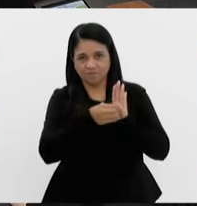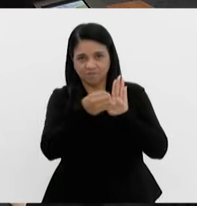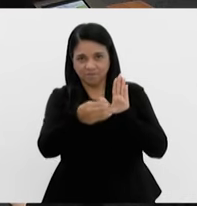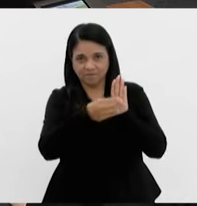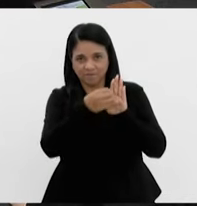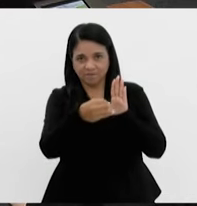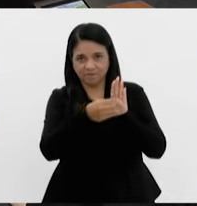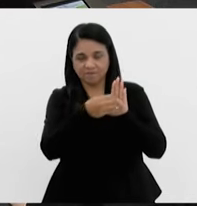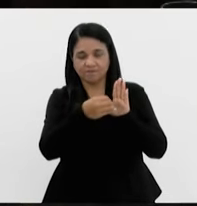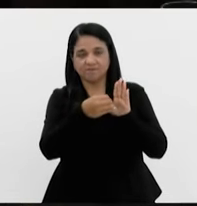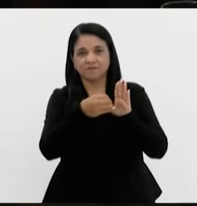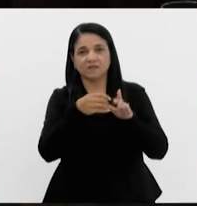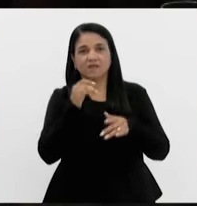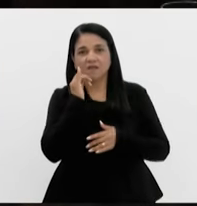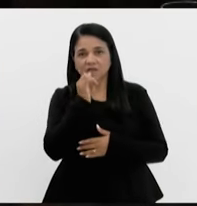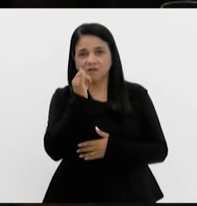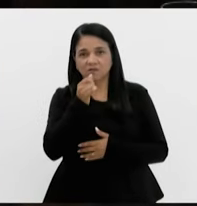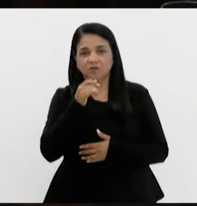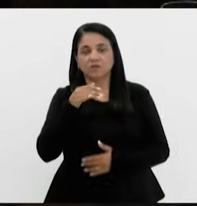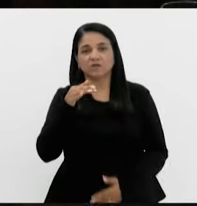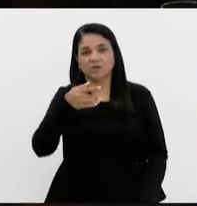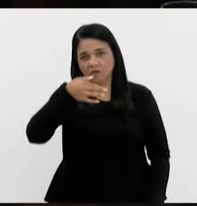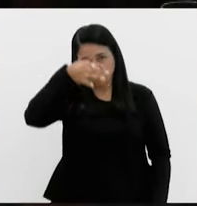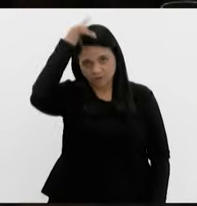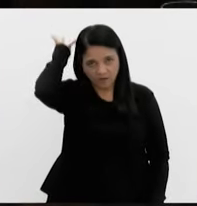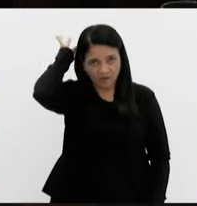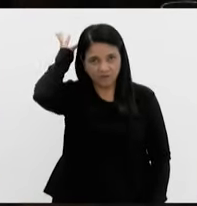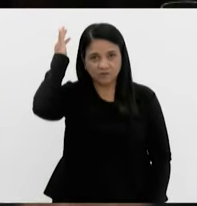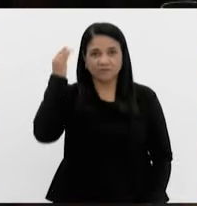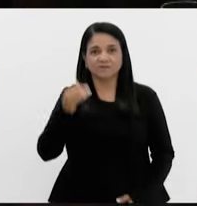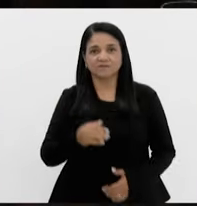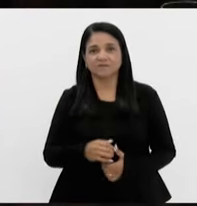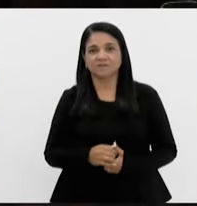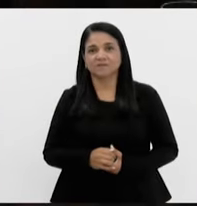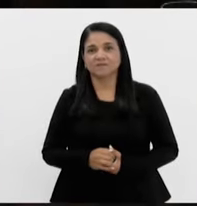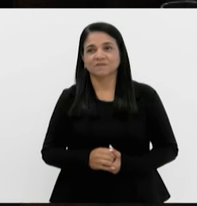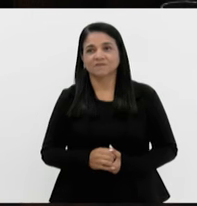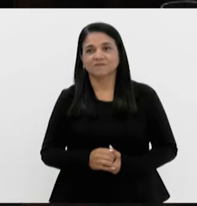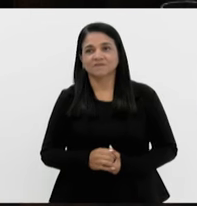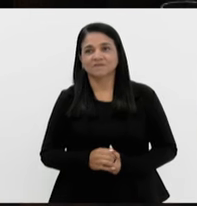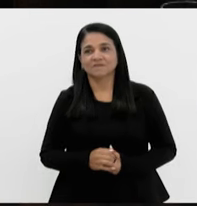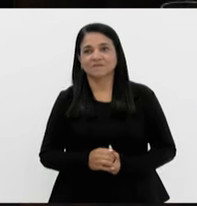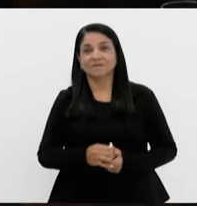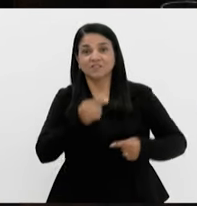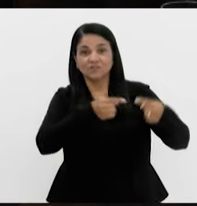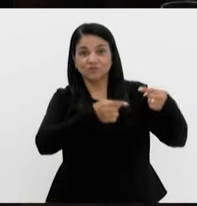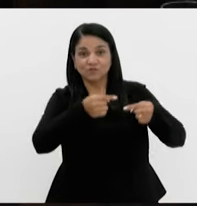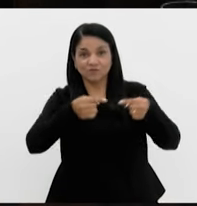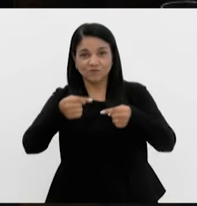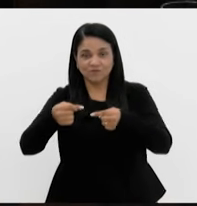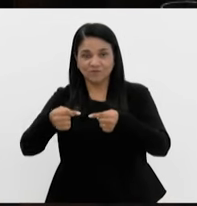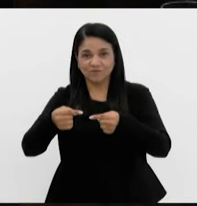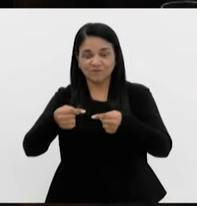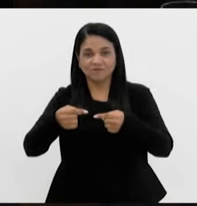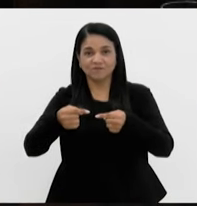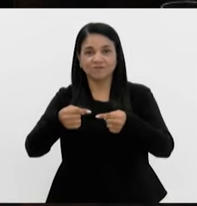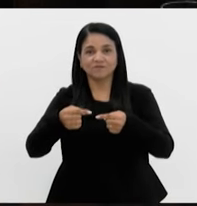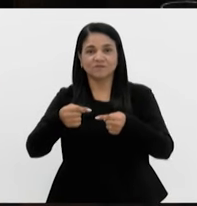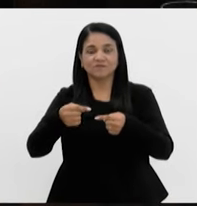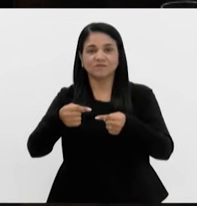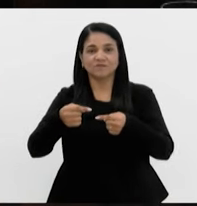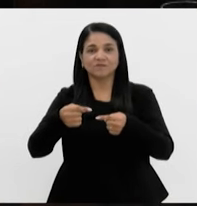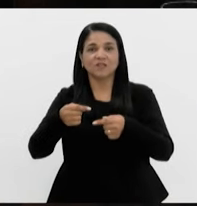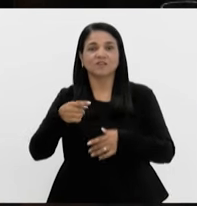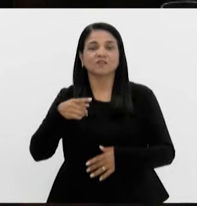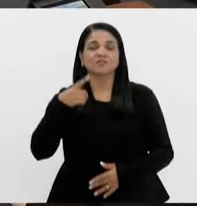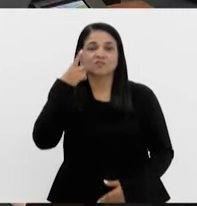juridicidade relator Deputado Fed prach em discussão nosso Nobre autor Deputado